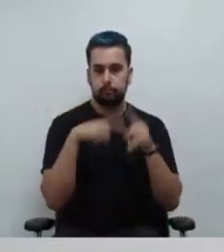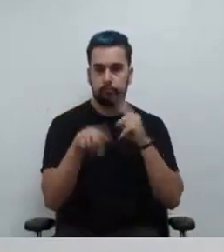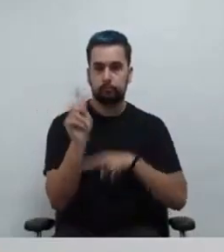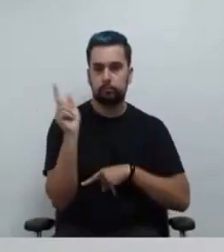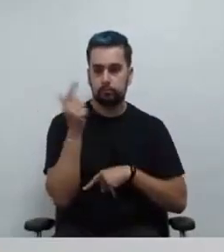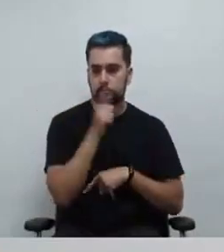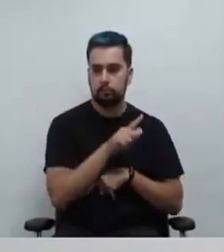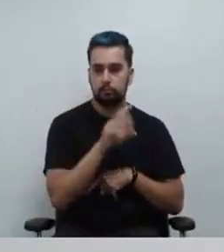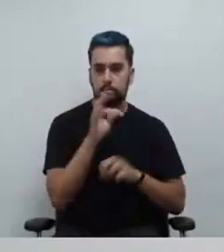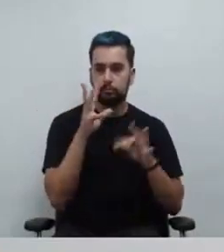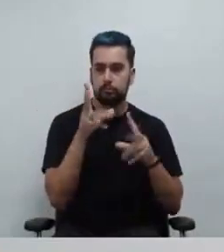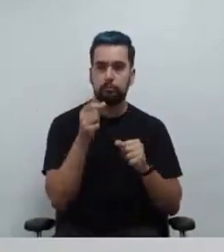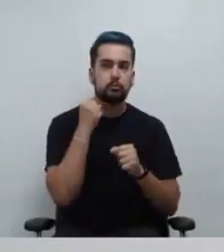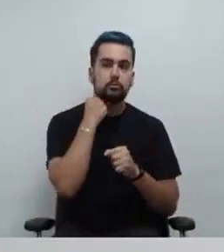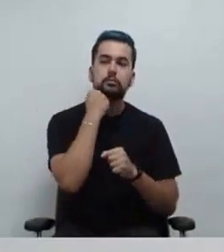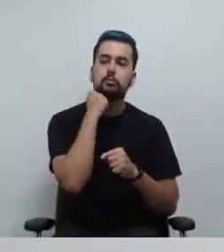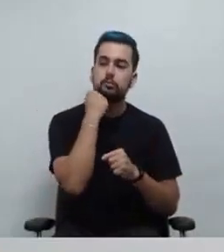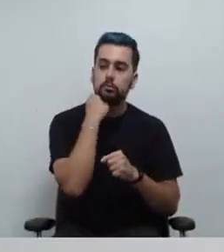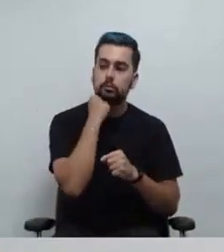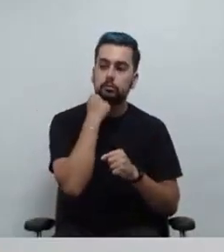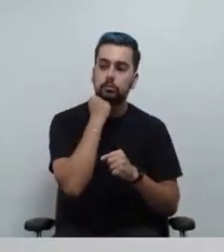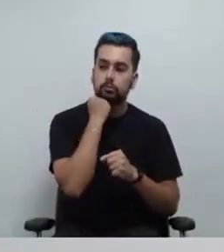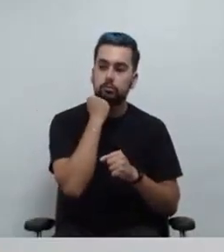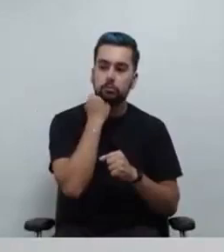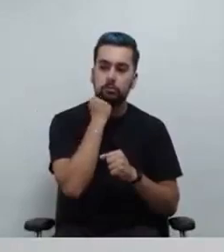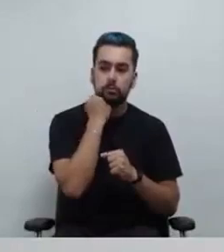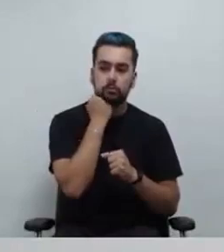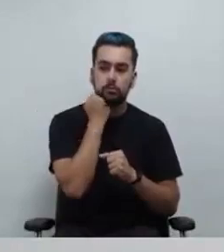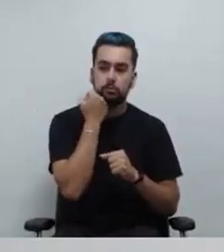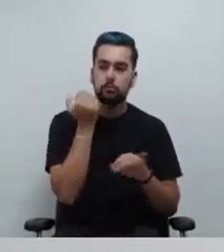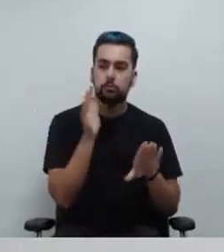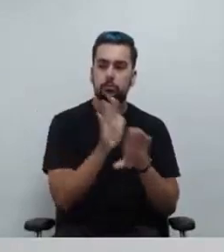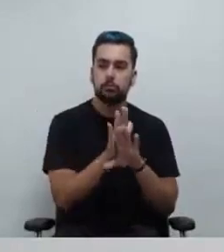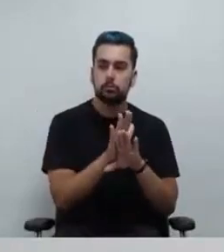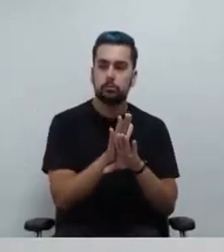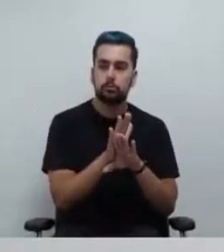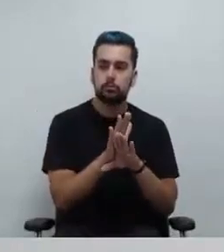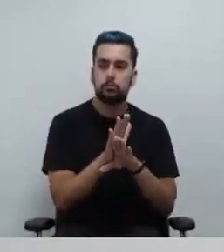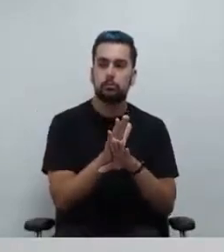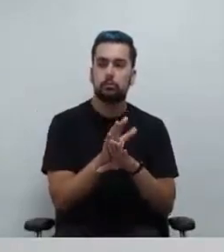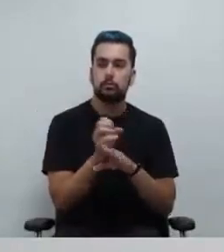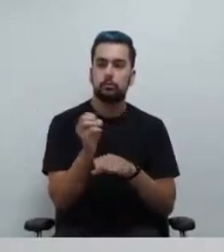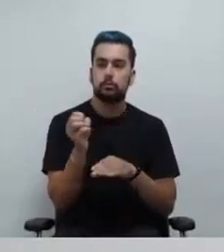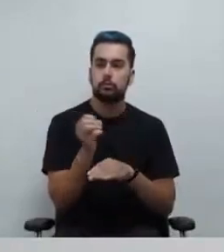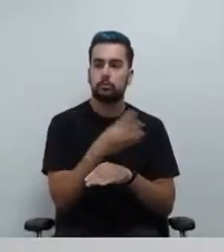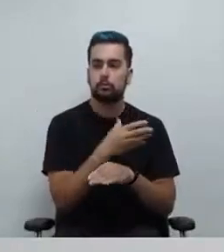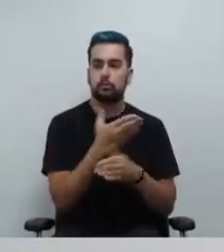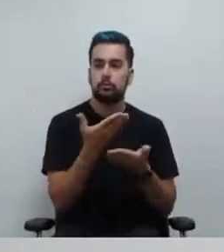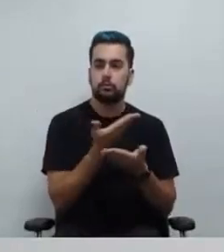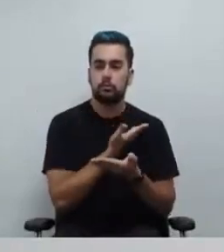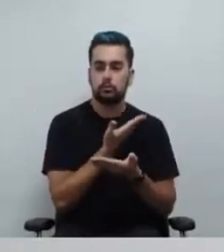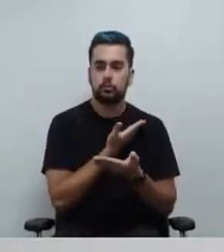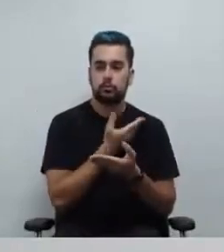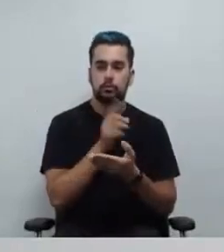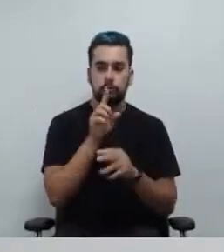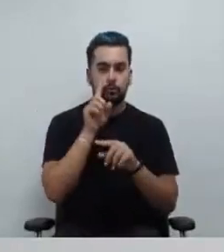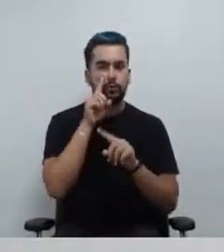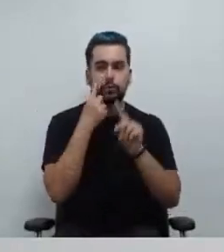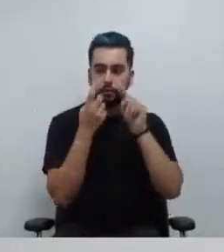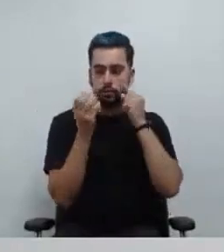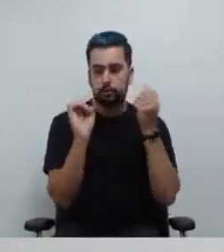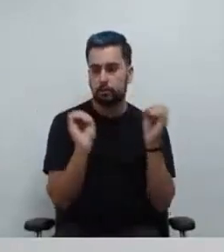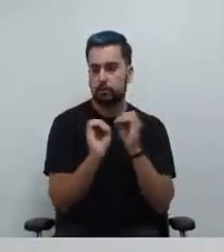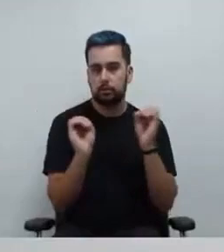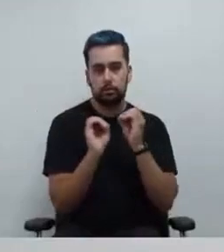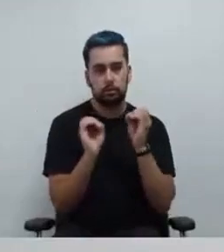estão muito ansiosos, certamente, pela chegada dos novos colegas, sem sombra de dúvidas. Conselheiro